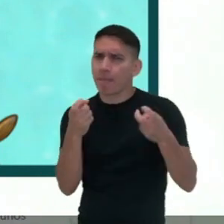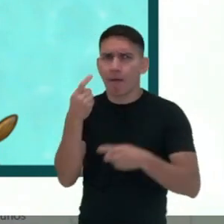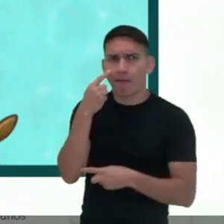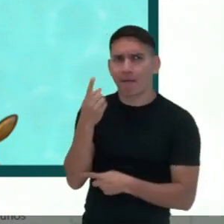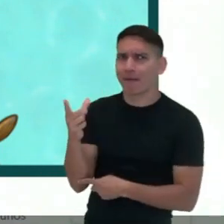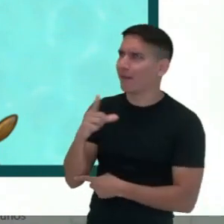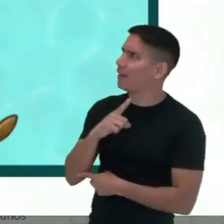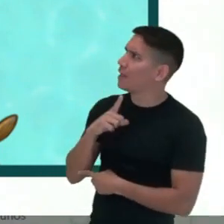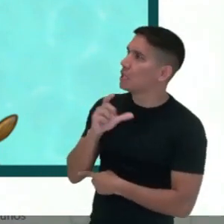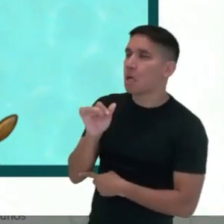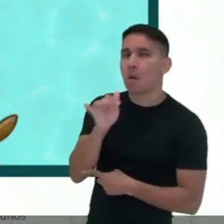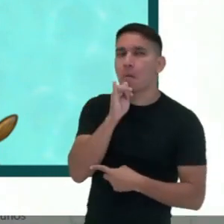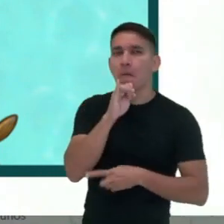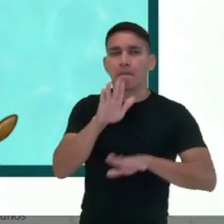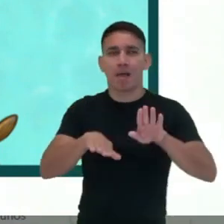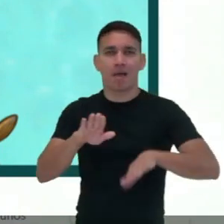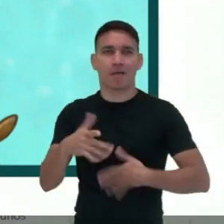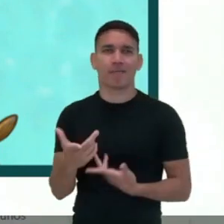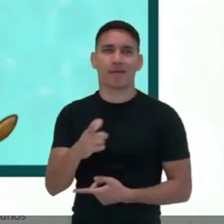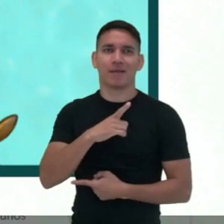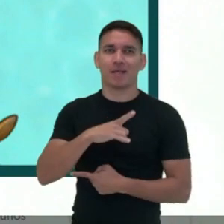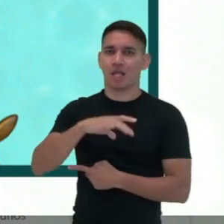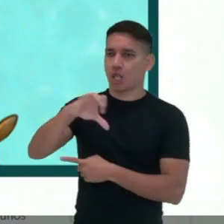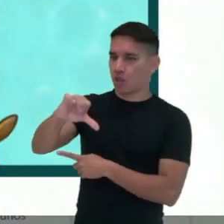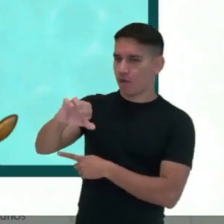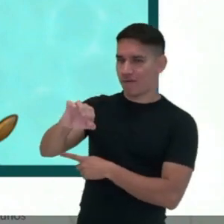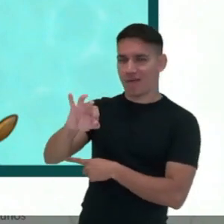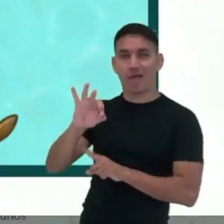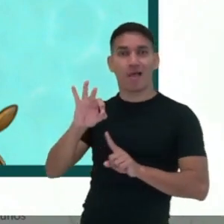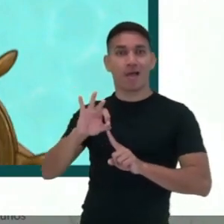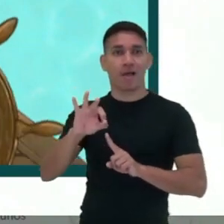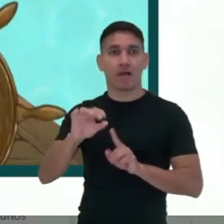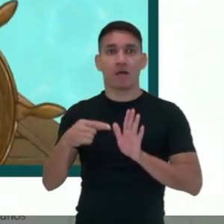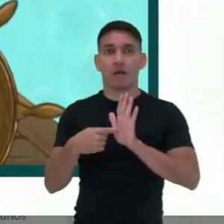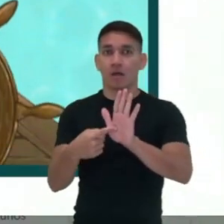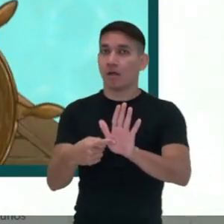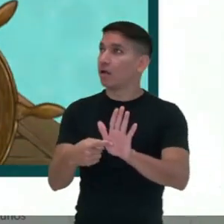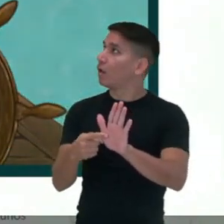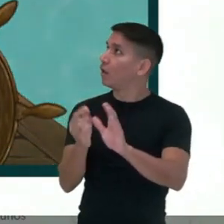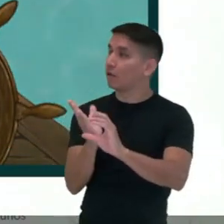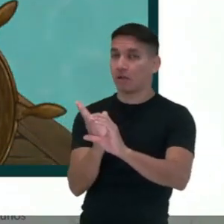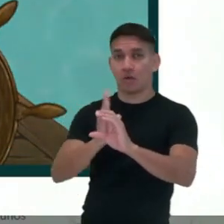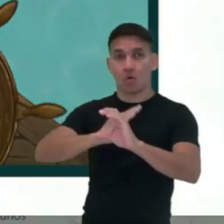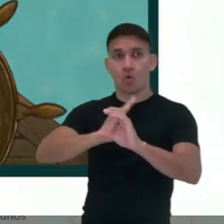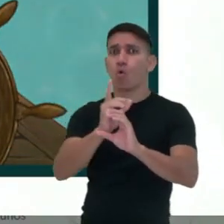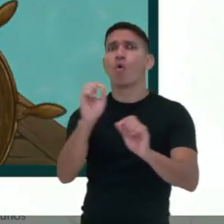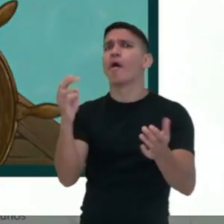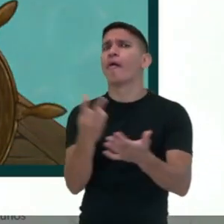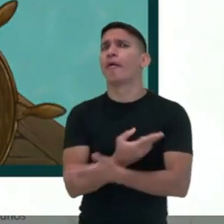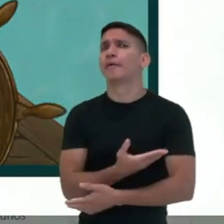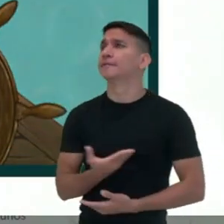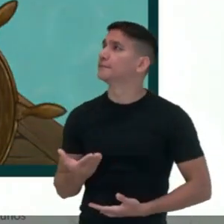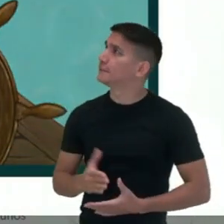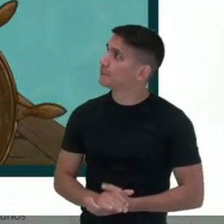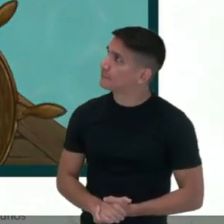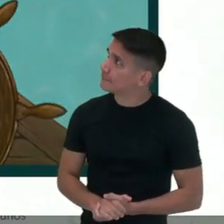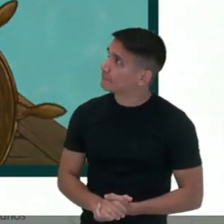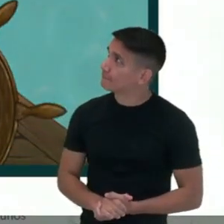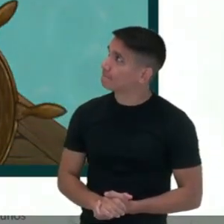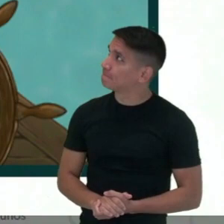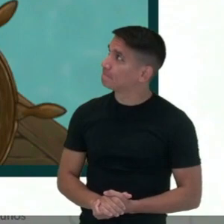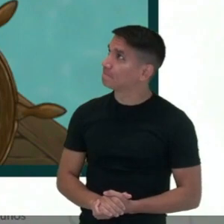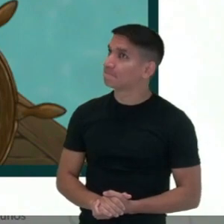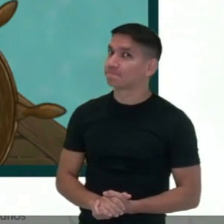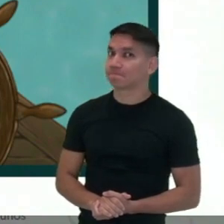colocar aqui mais ou menos, né, ó, 90 graus aqui que a gente for virar, vamos ver o que vai acontecer, olha só, né? 90